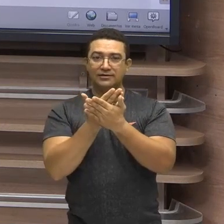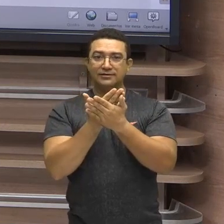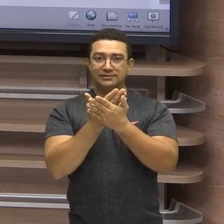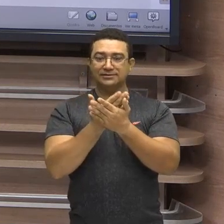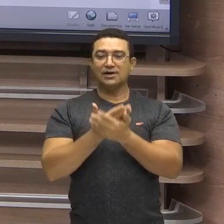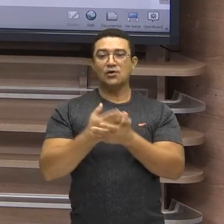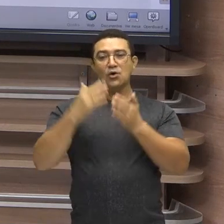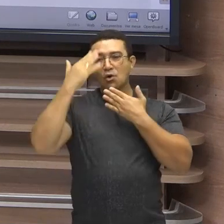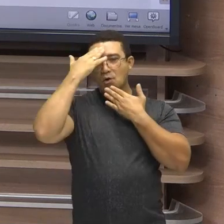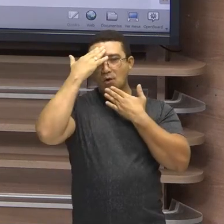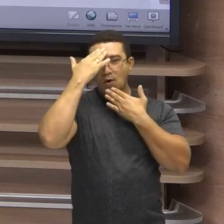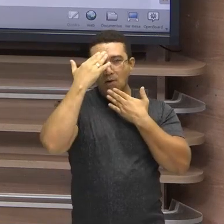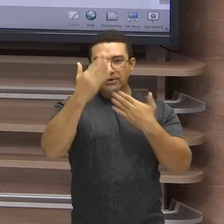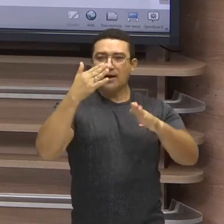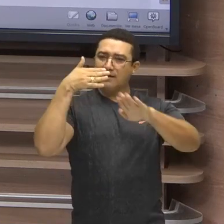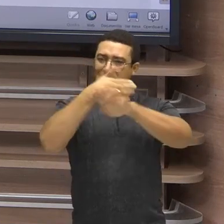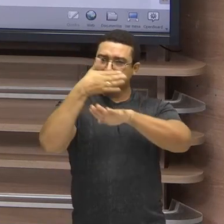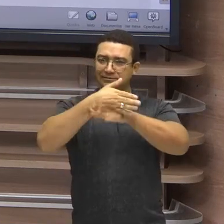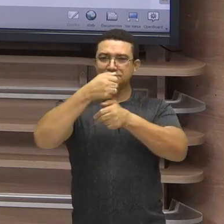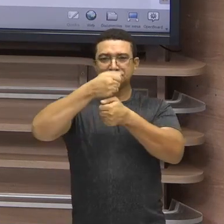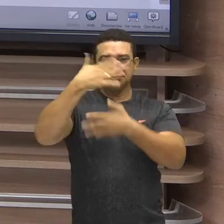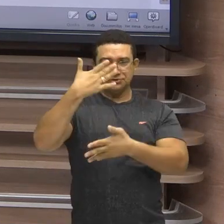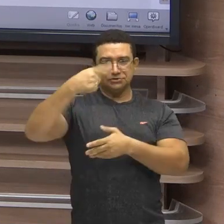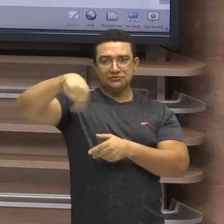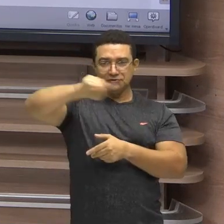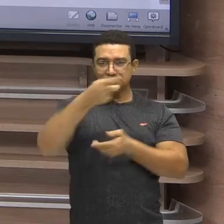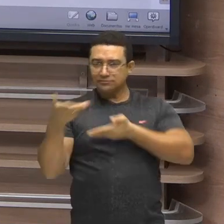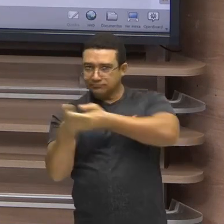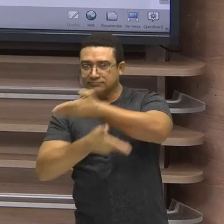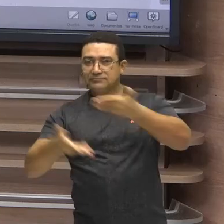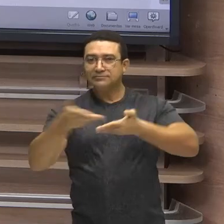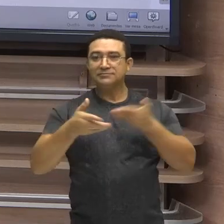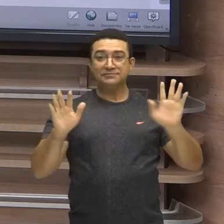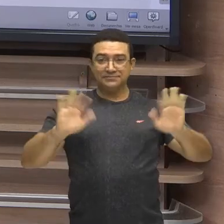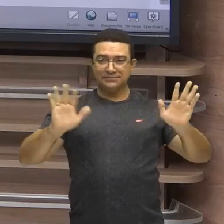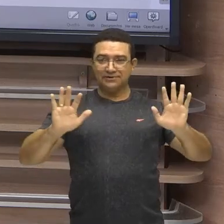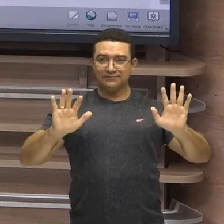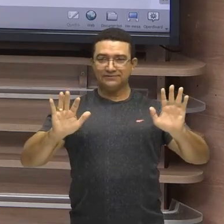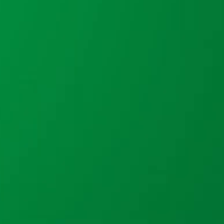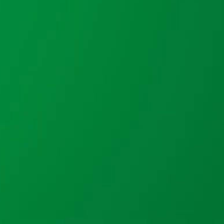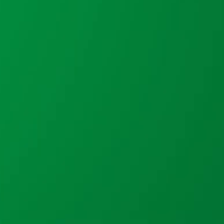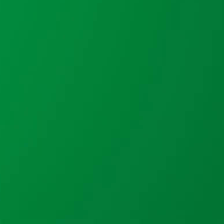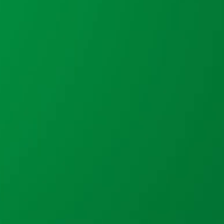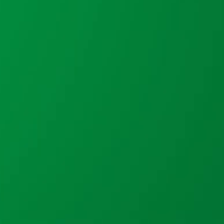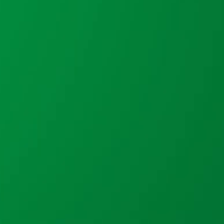aí. Obrigada pela participação de vocês. Até a próxima.